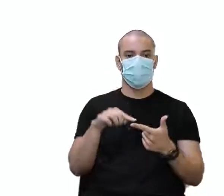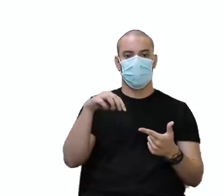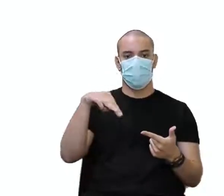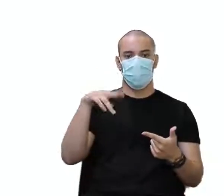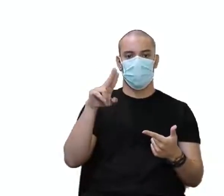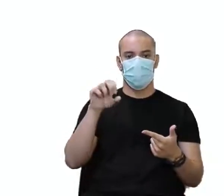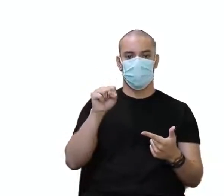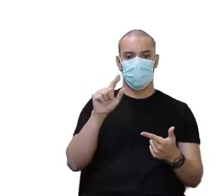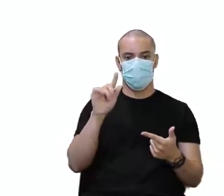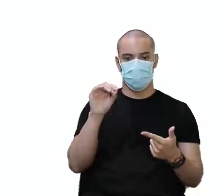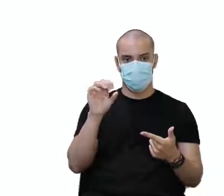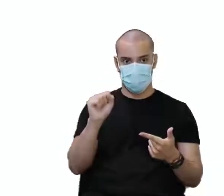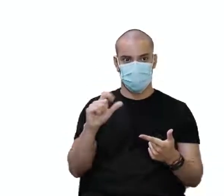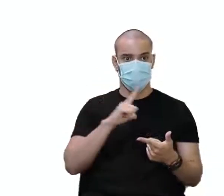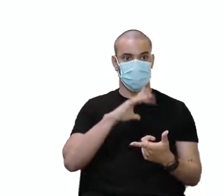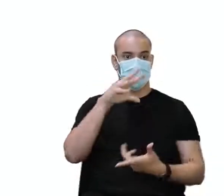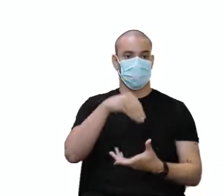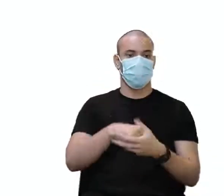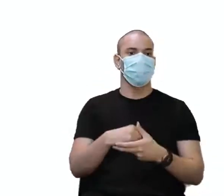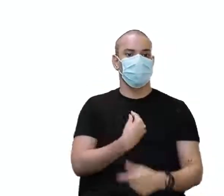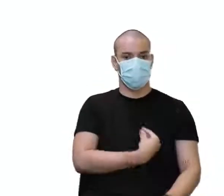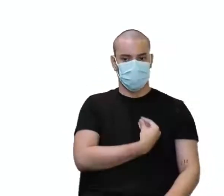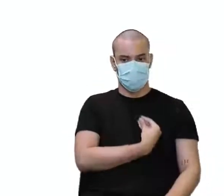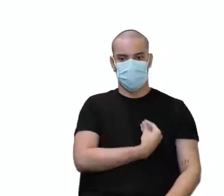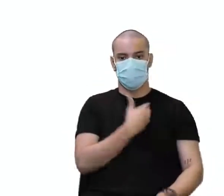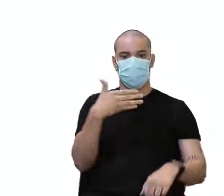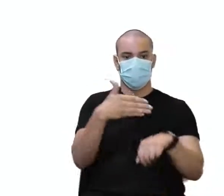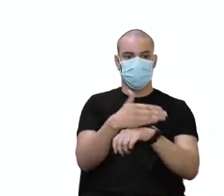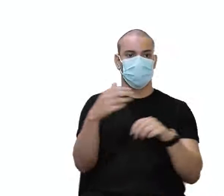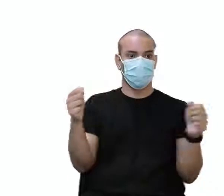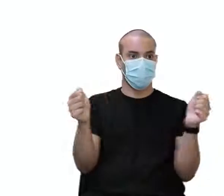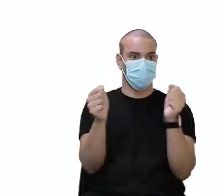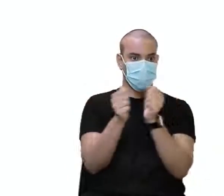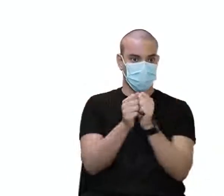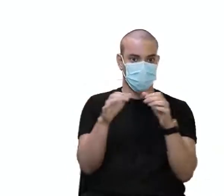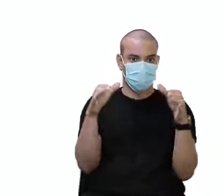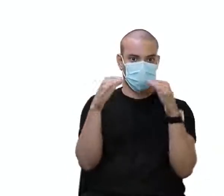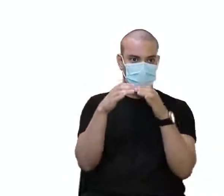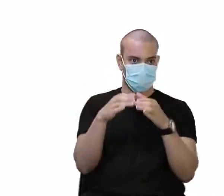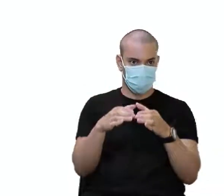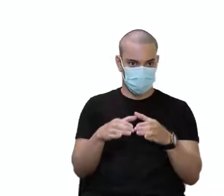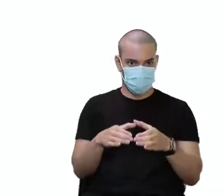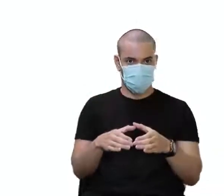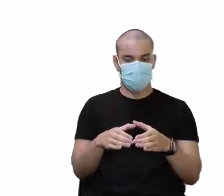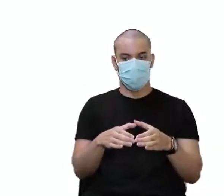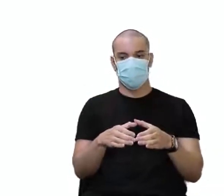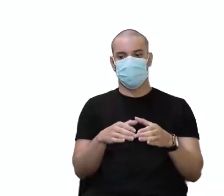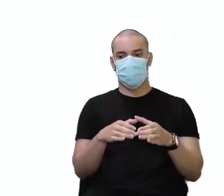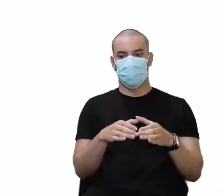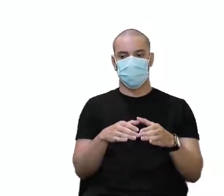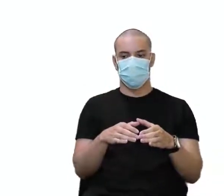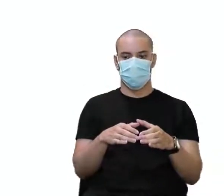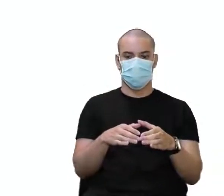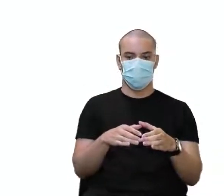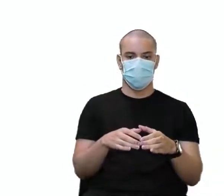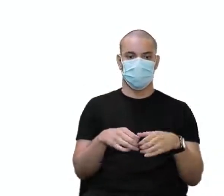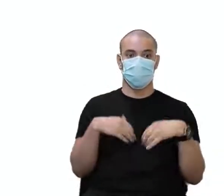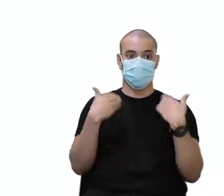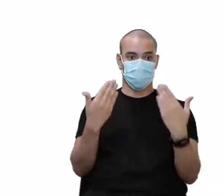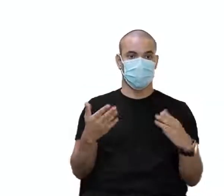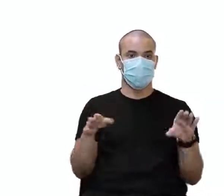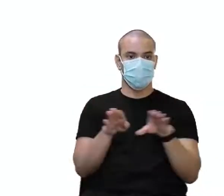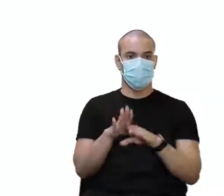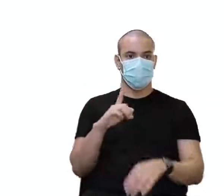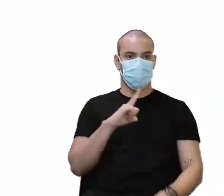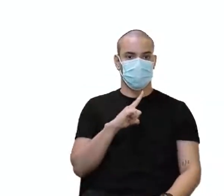musgos, eles vão estar também participando de cadeias alimentares distintas, tá bom? Aí,